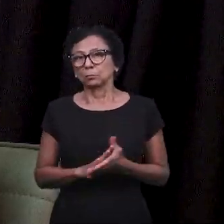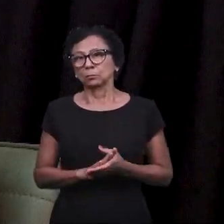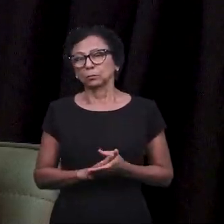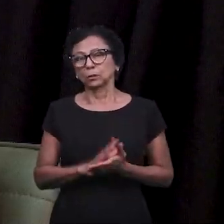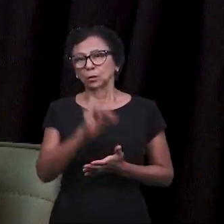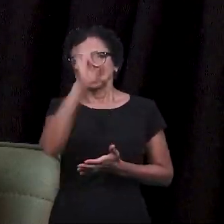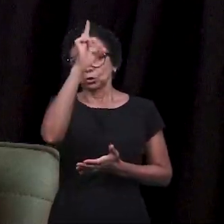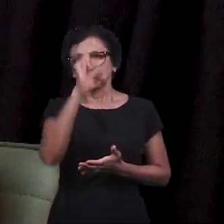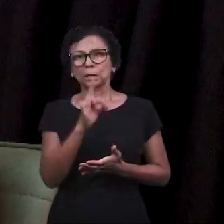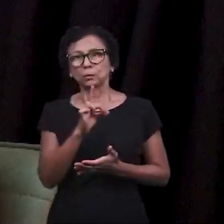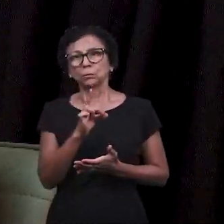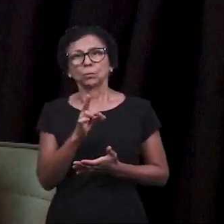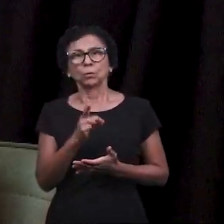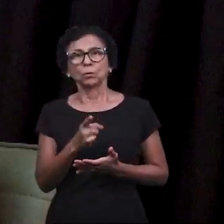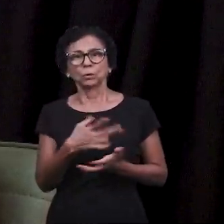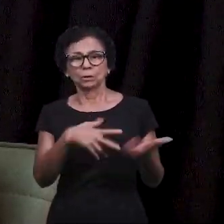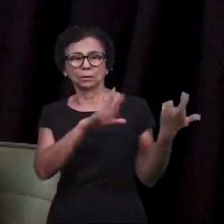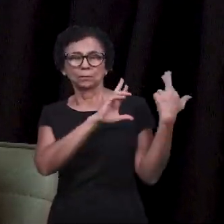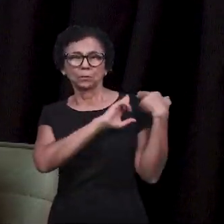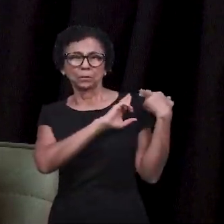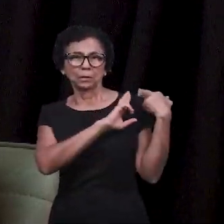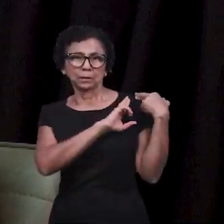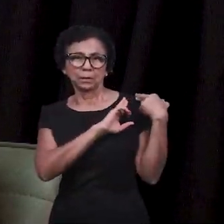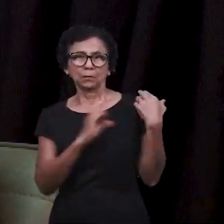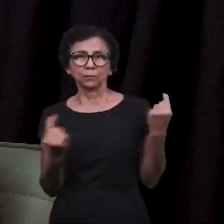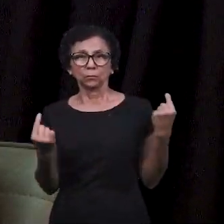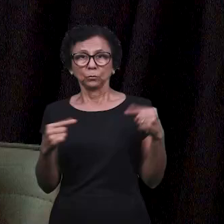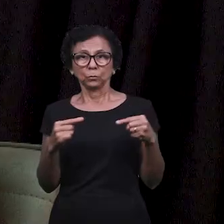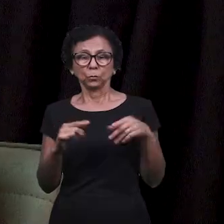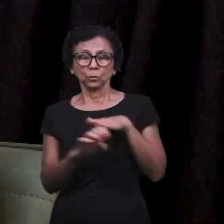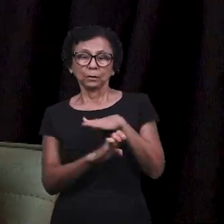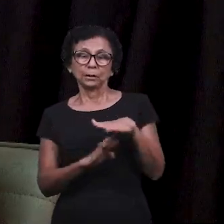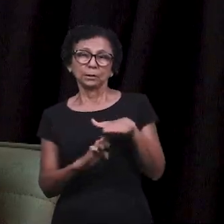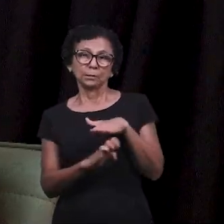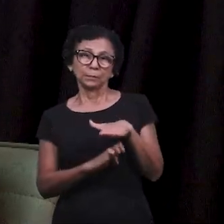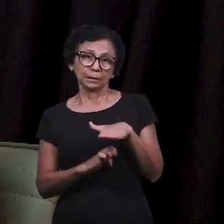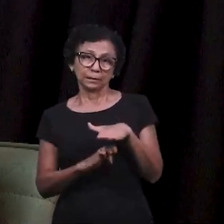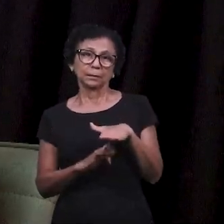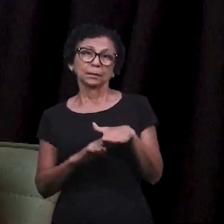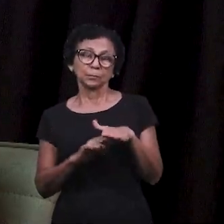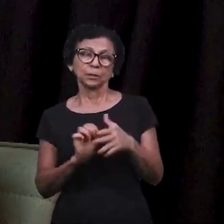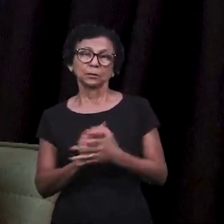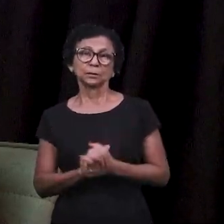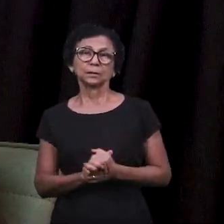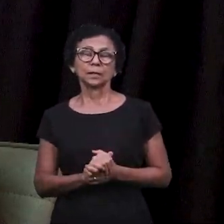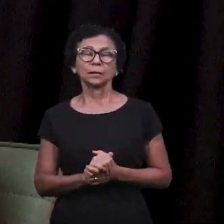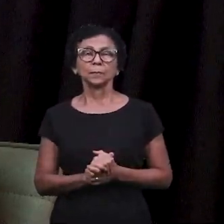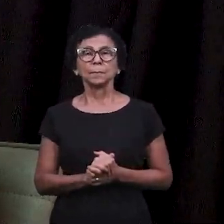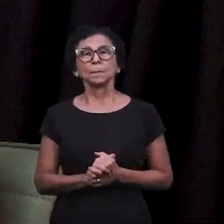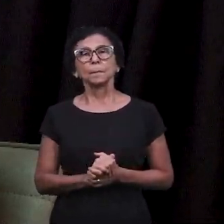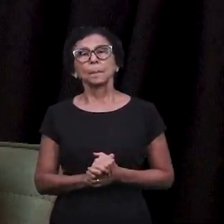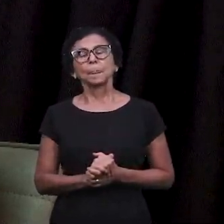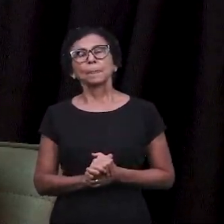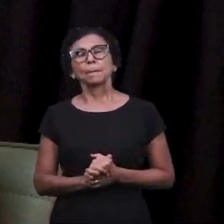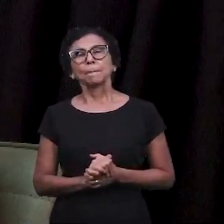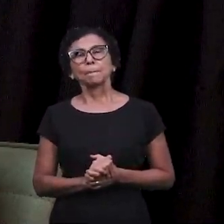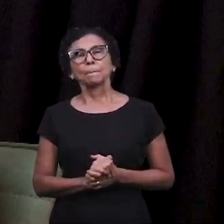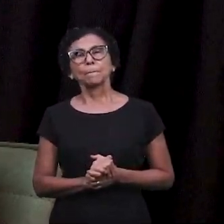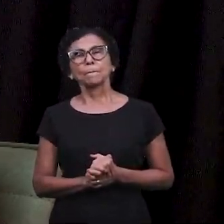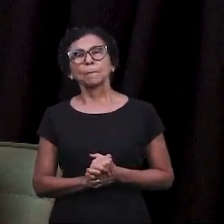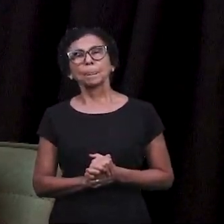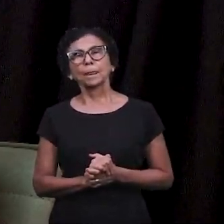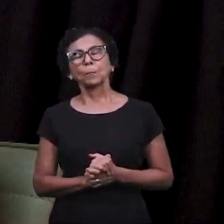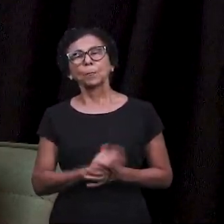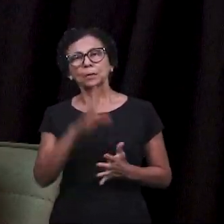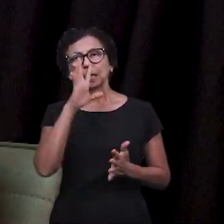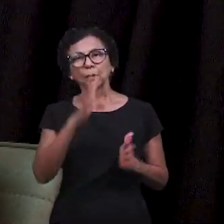determinadas infrações penais, e contra a empresa. A empresa também pode ser vítima de crimes. Nesse caso, então, a finalidade principal do compliance